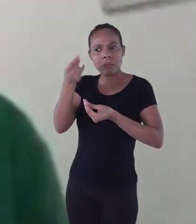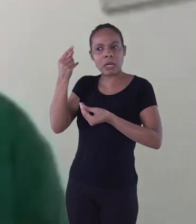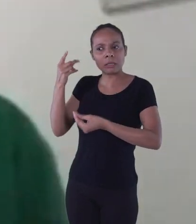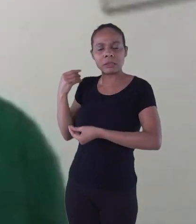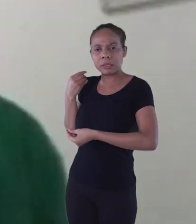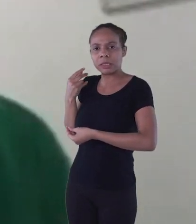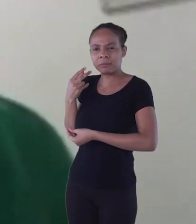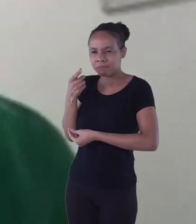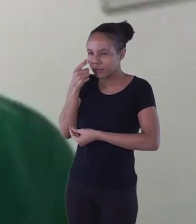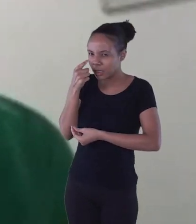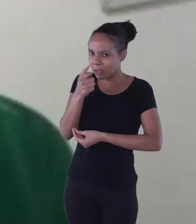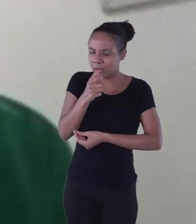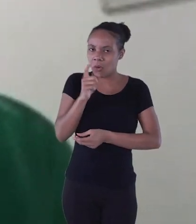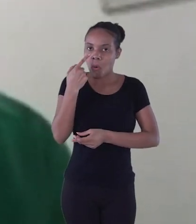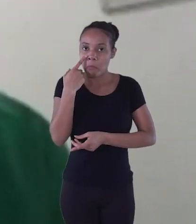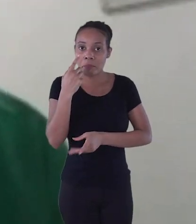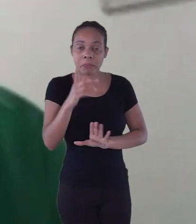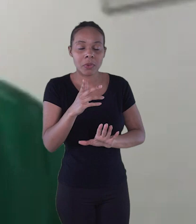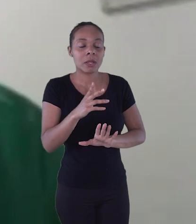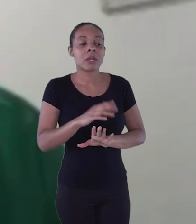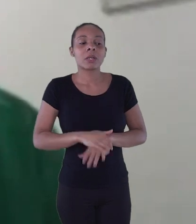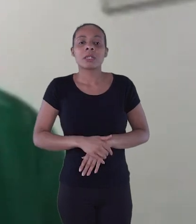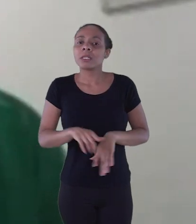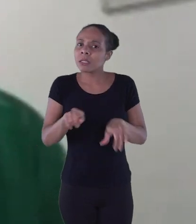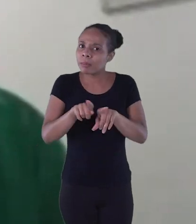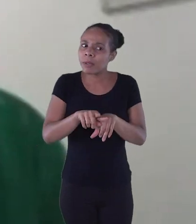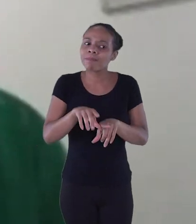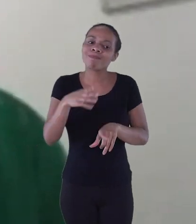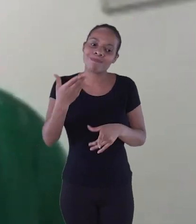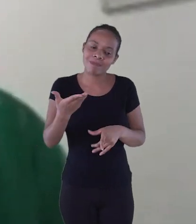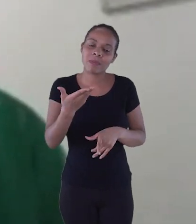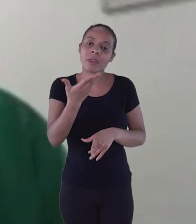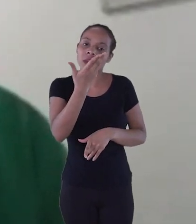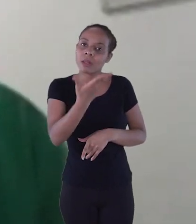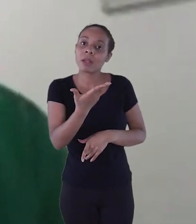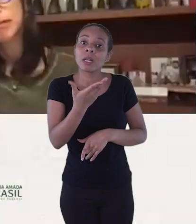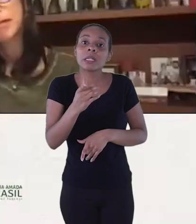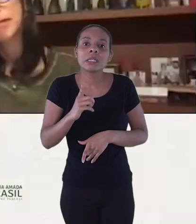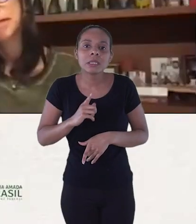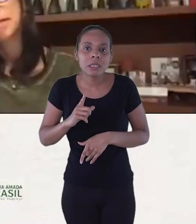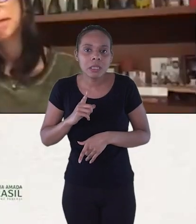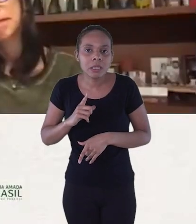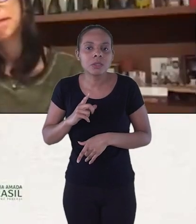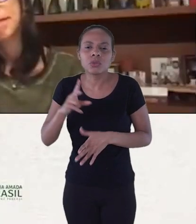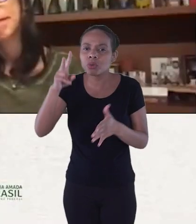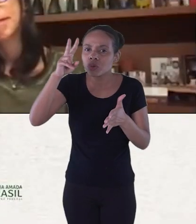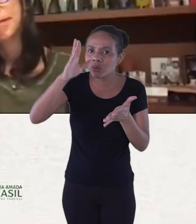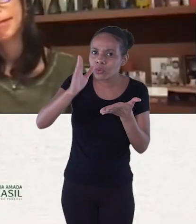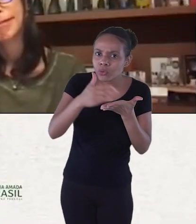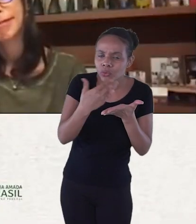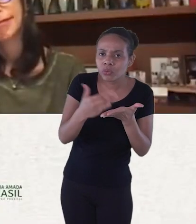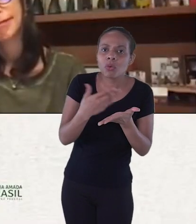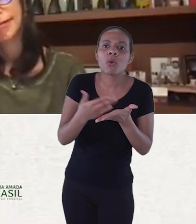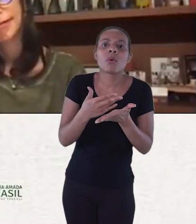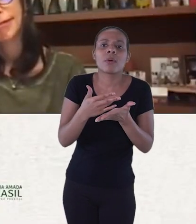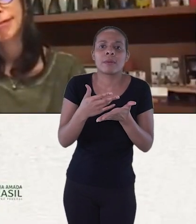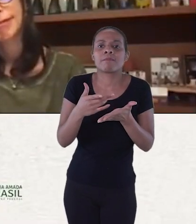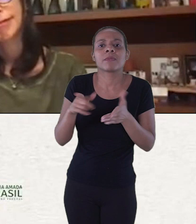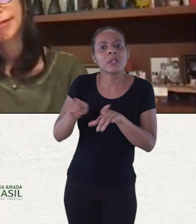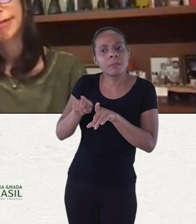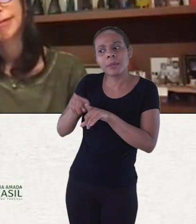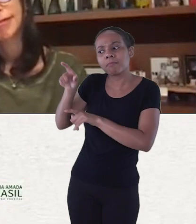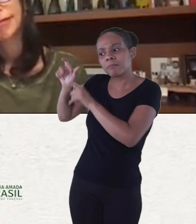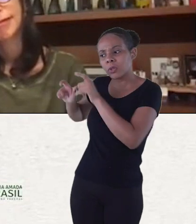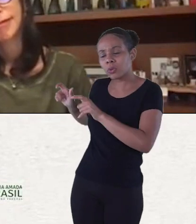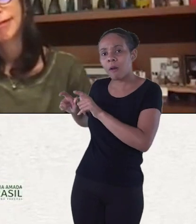viu, Afonso? E isso estava em jogo o tempo todo. A pauta dessas histórias e desses personagens é uma